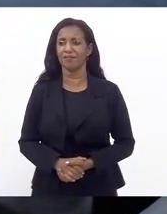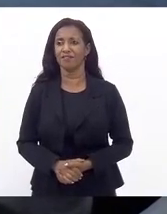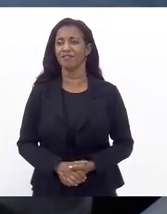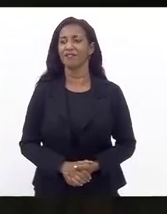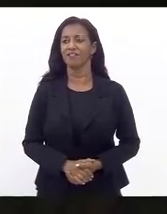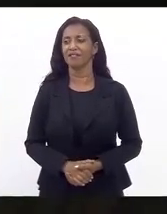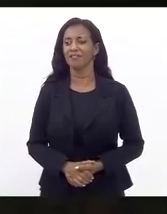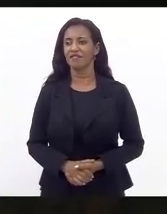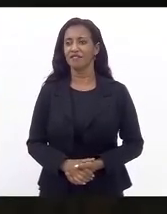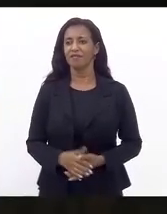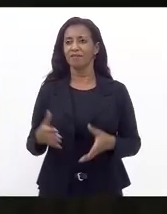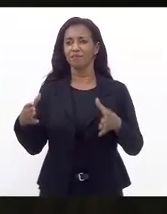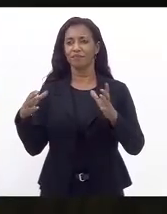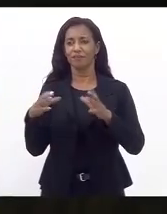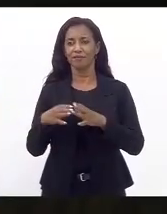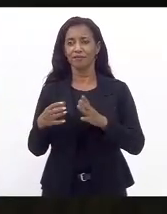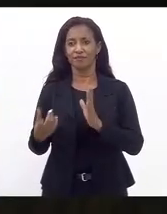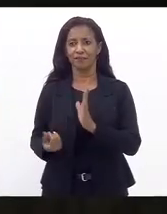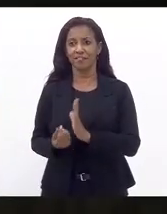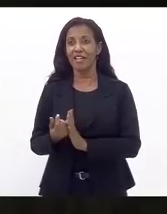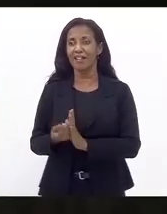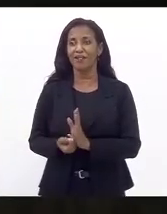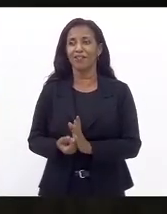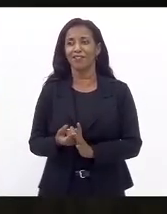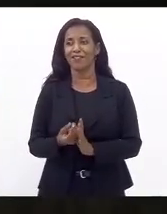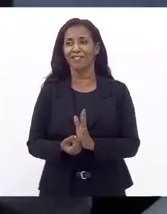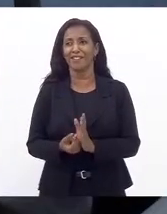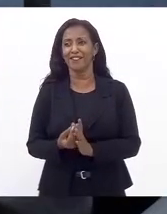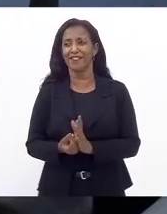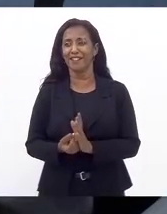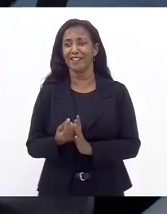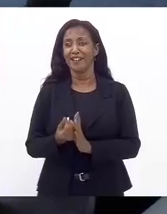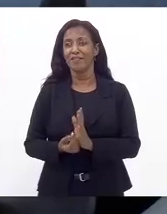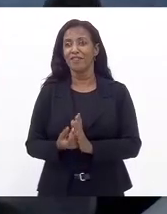e pela comissão de orçamento Deputado Márcio Pacheco